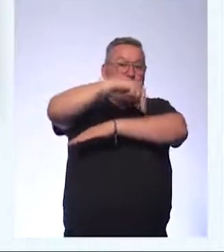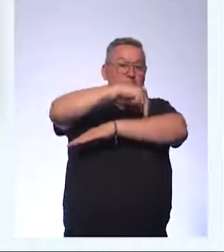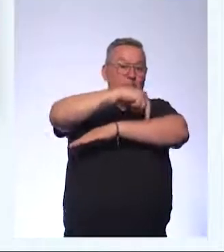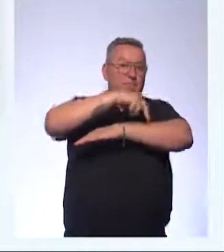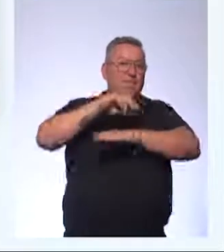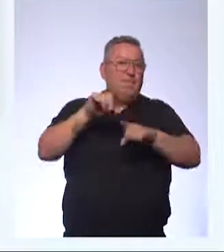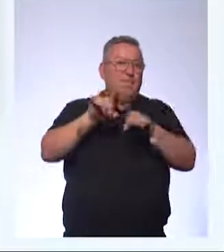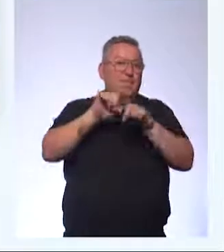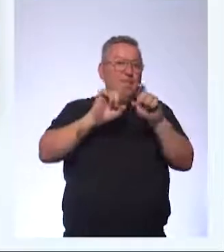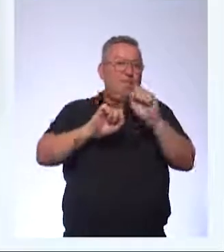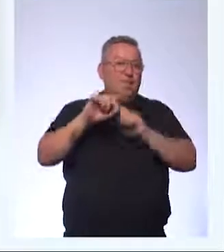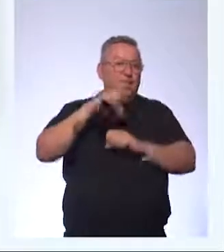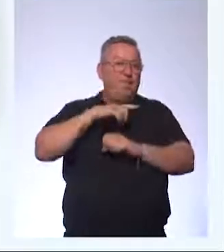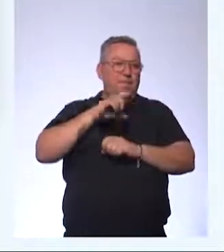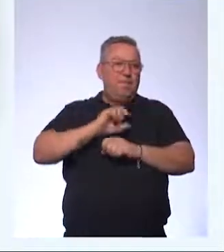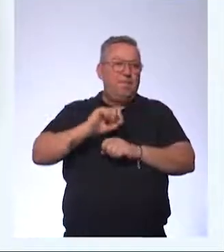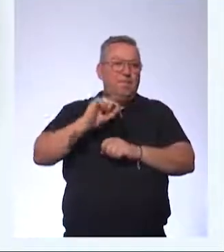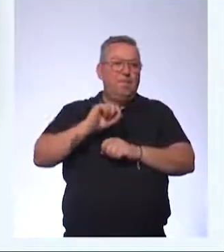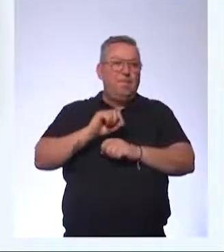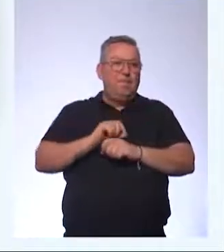Aqui